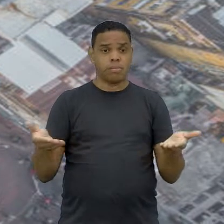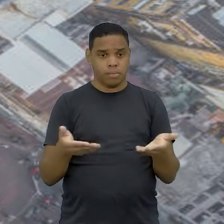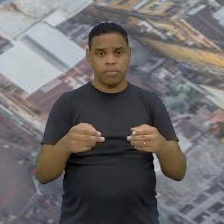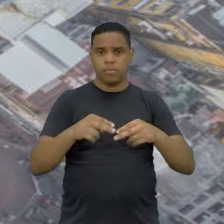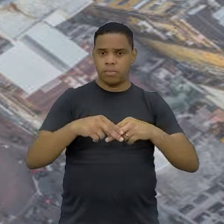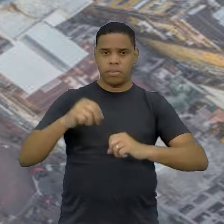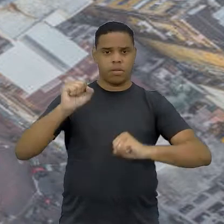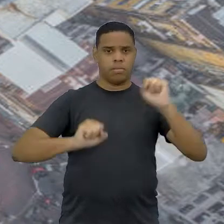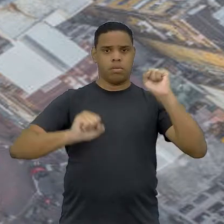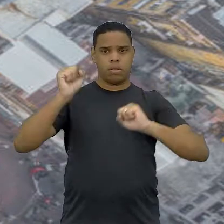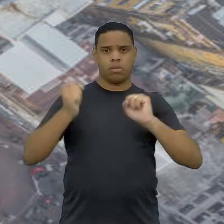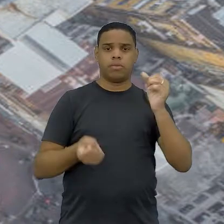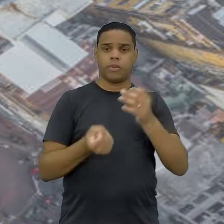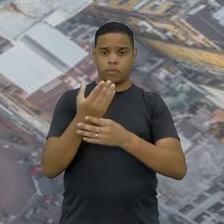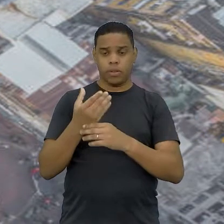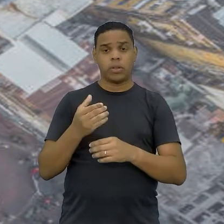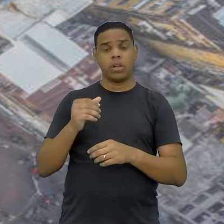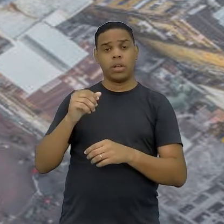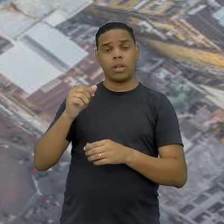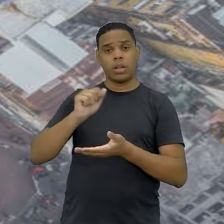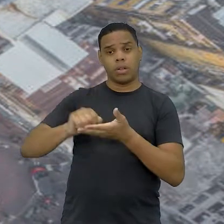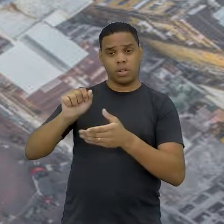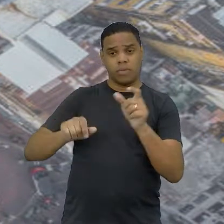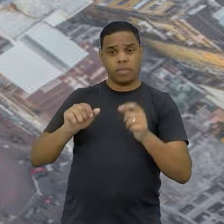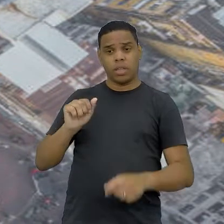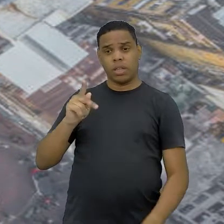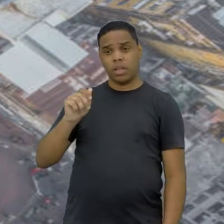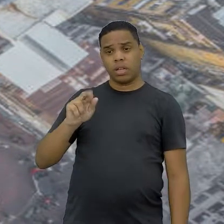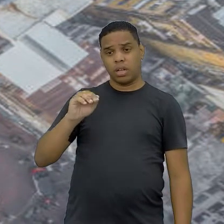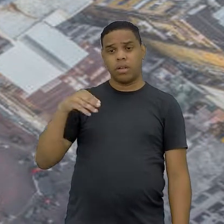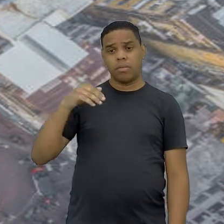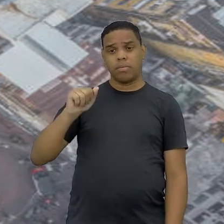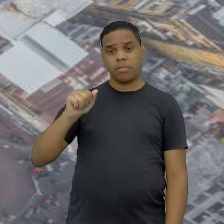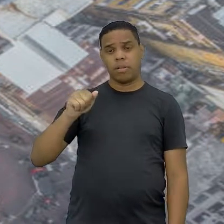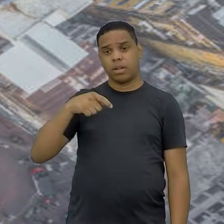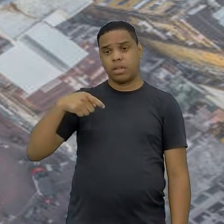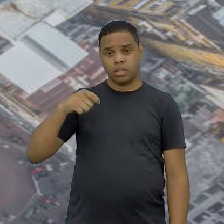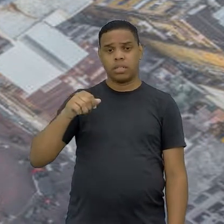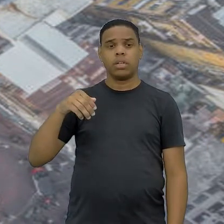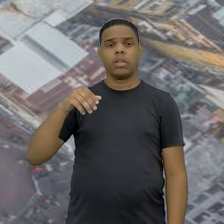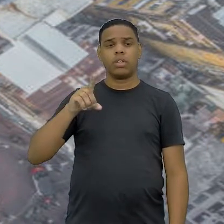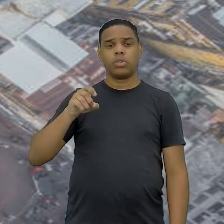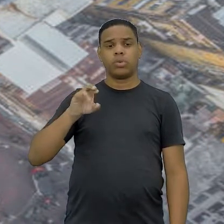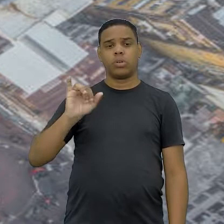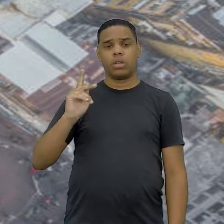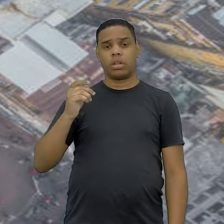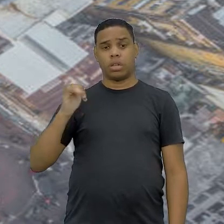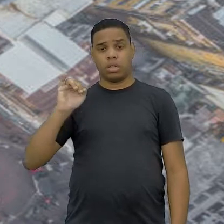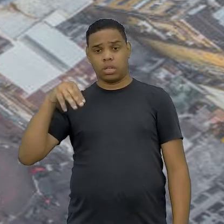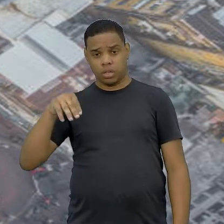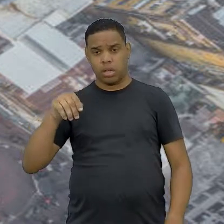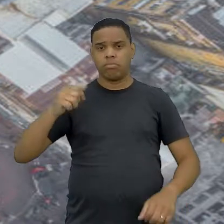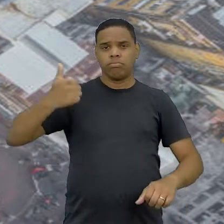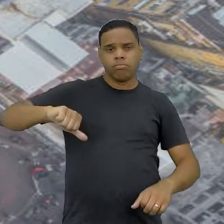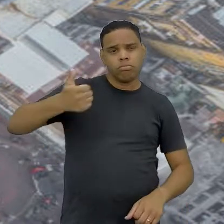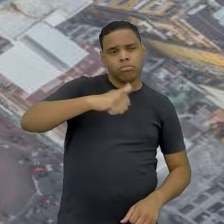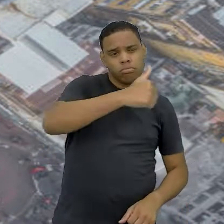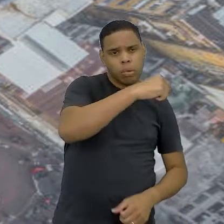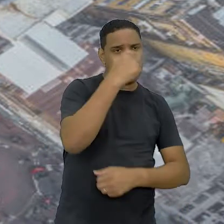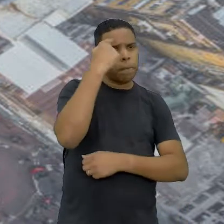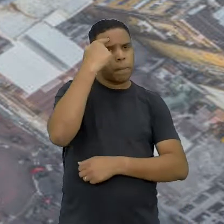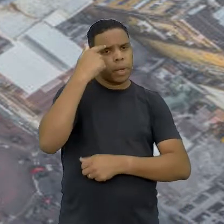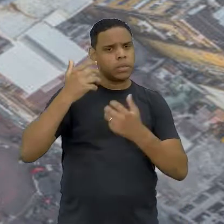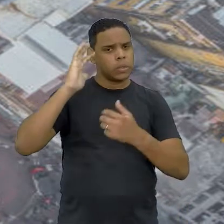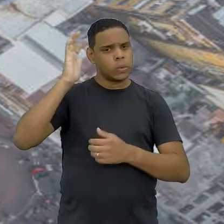causa da industrialização, autores como Karl Marx e Émile Durkheim fizeram diferentes análises a respeito de